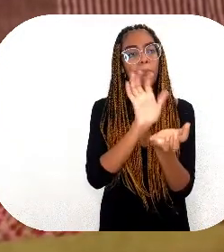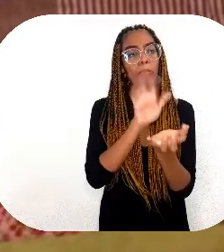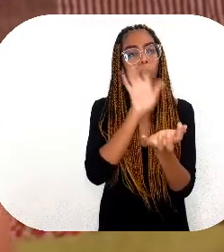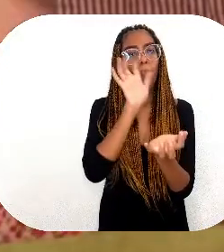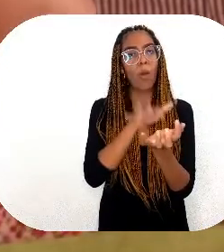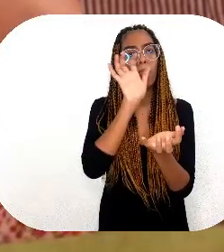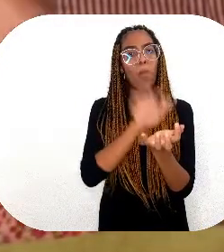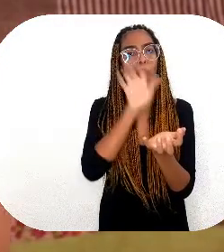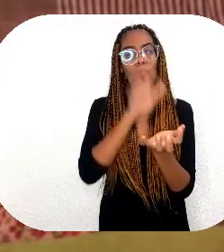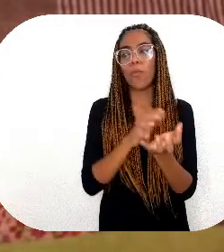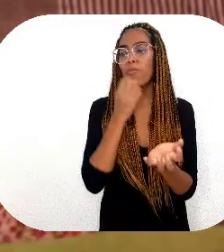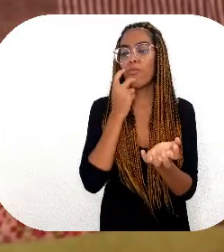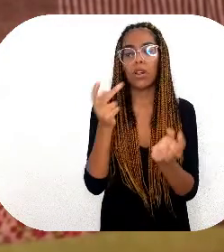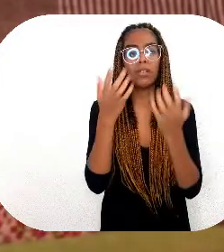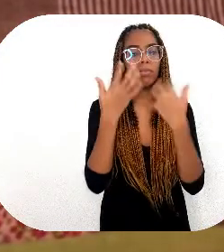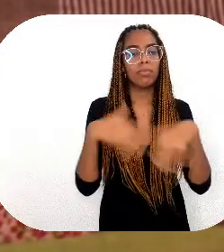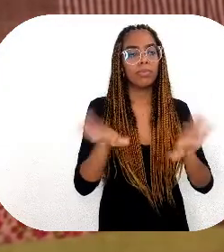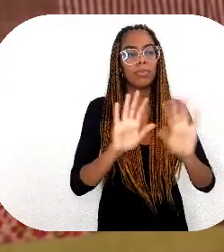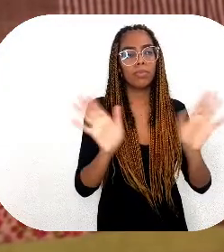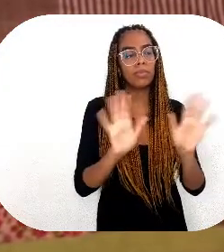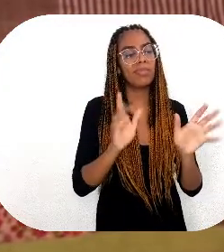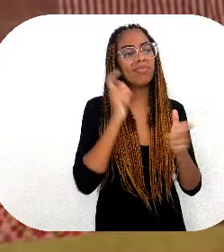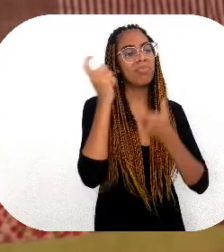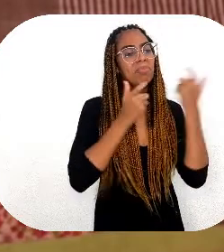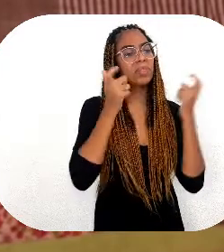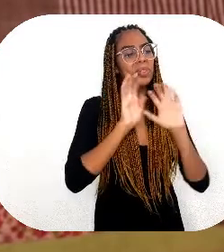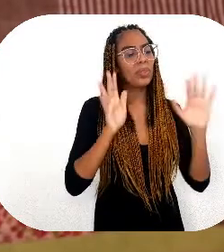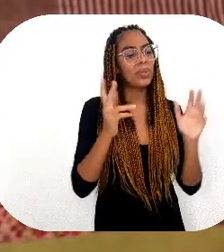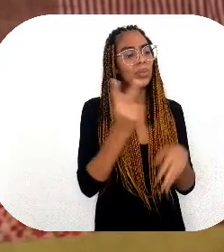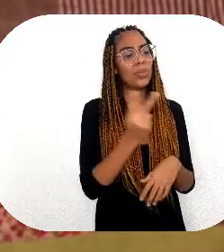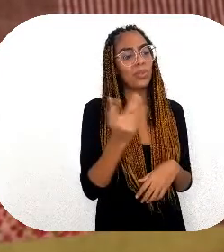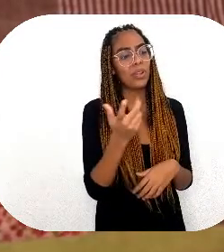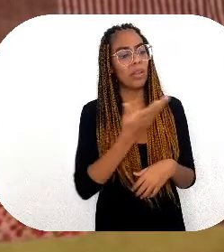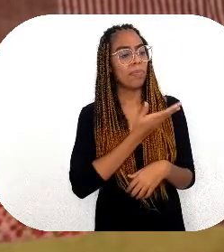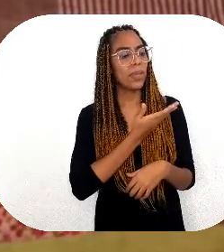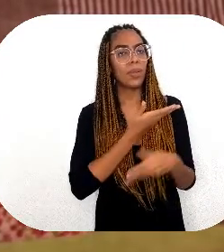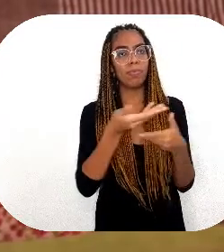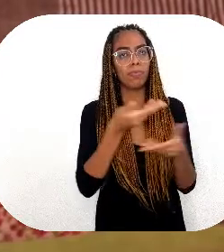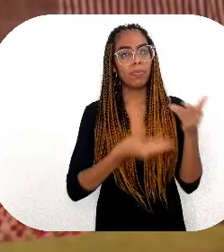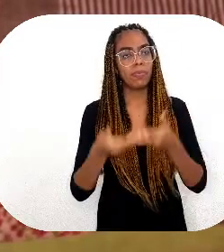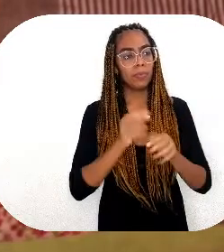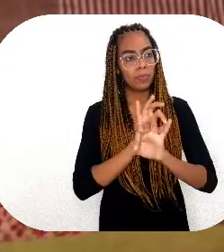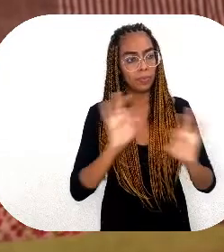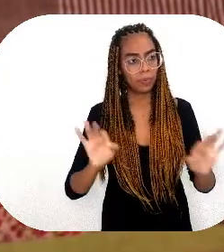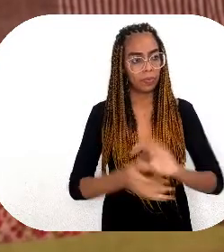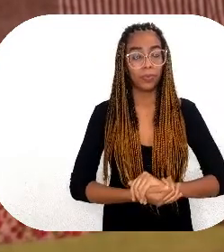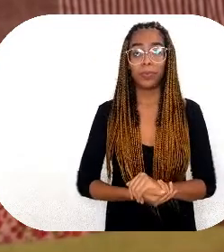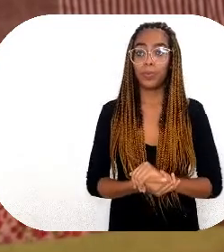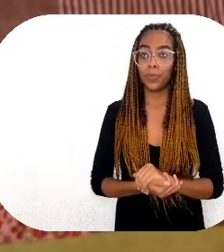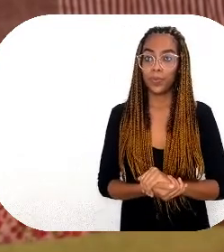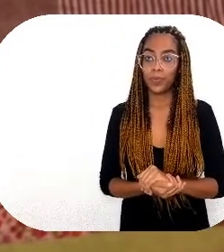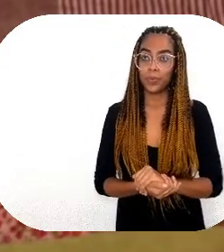os crocodilos com essa boca desse tamanho, né? Aí é que eles devem falar tudo que eles querem. Liga não, amigo, esquenta não. Fica nós aqui na